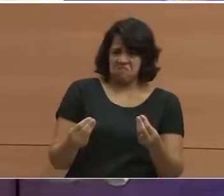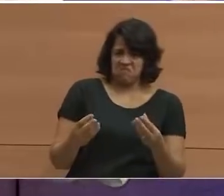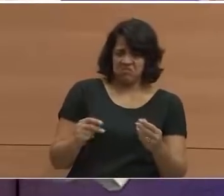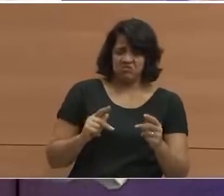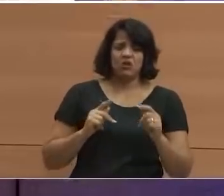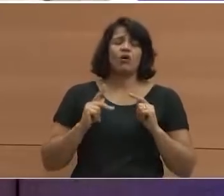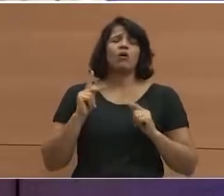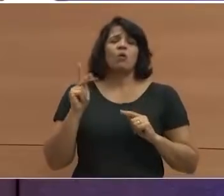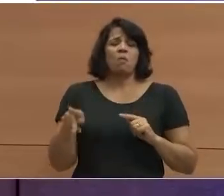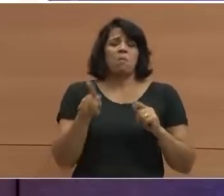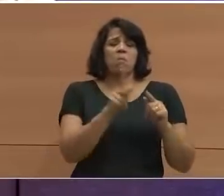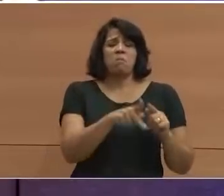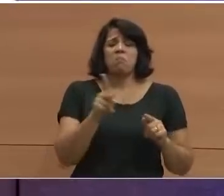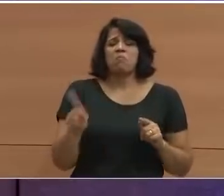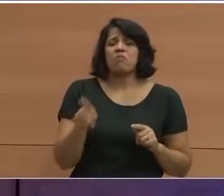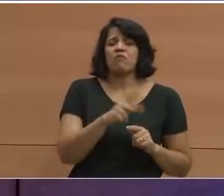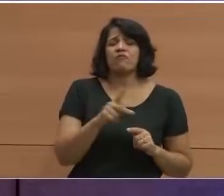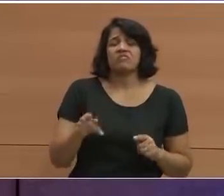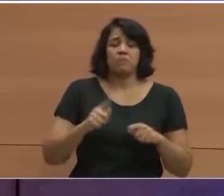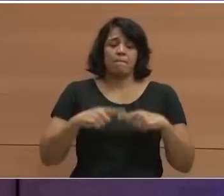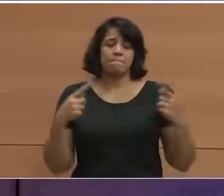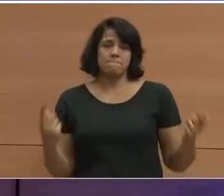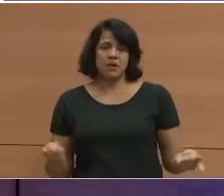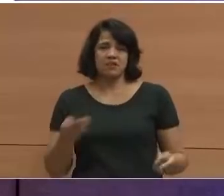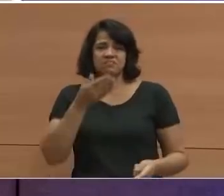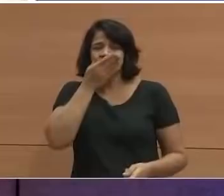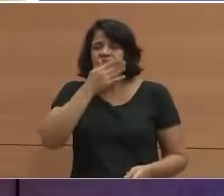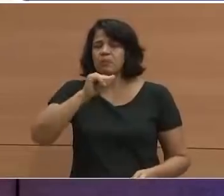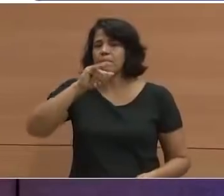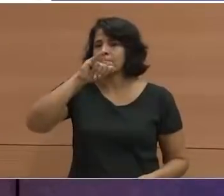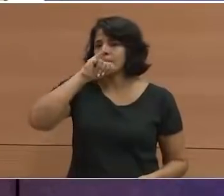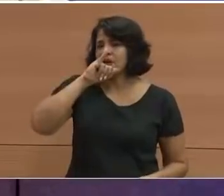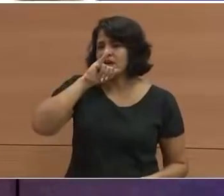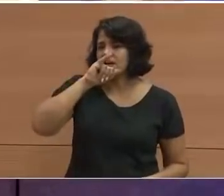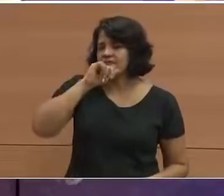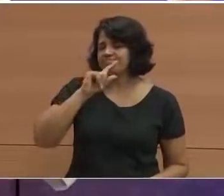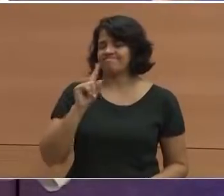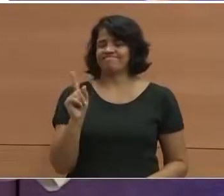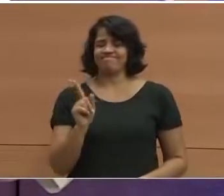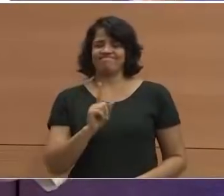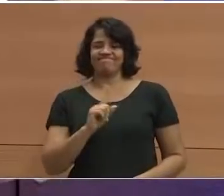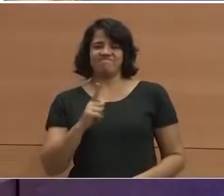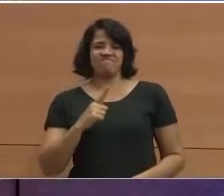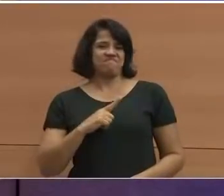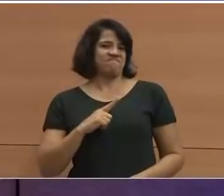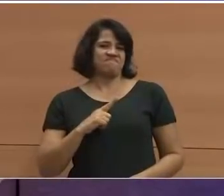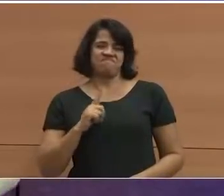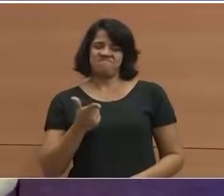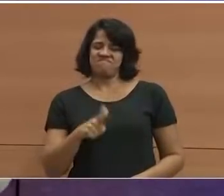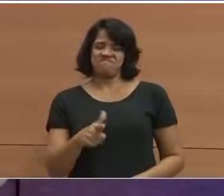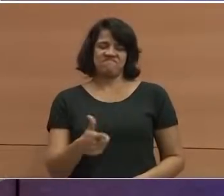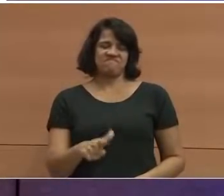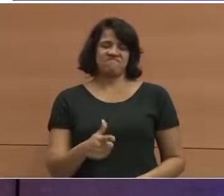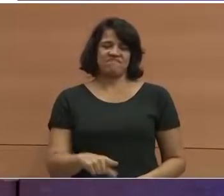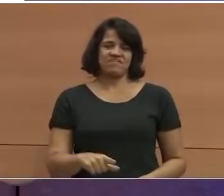pais. E eu, em Cristo, por meio do Evangelho, vos gerei. Então,